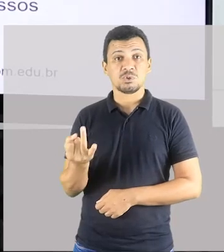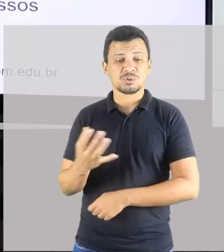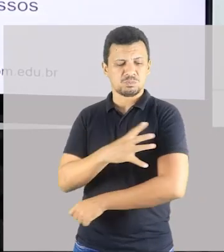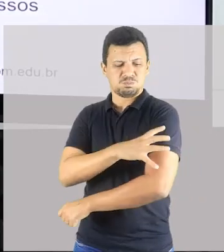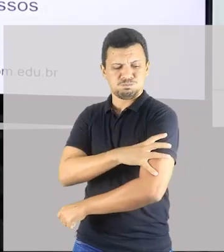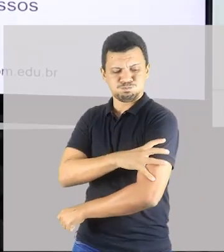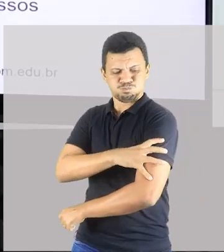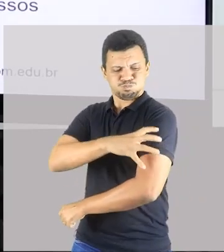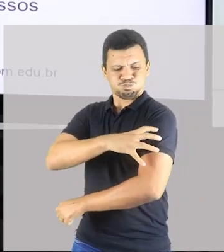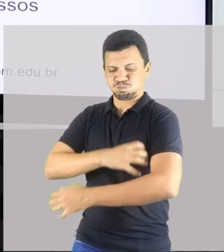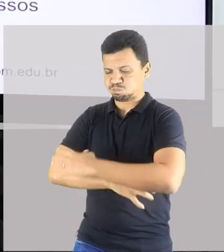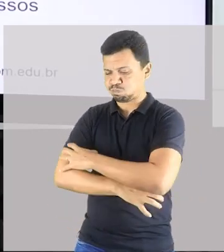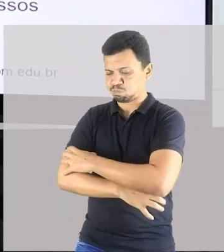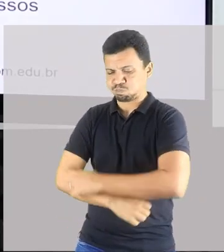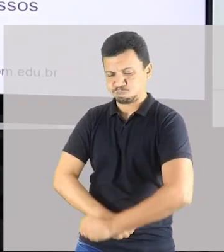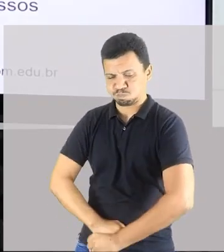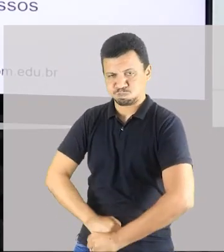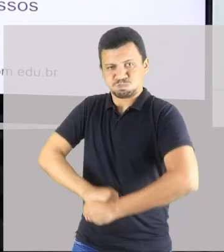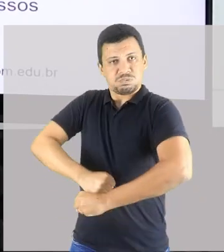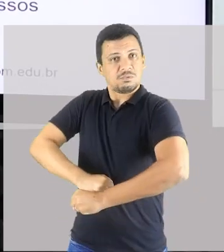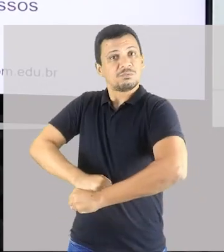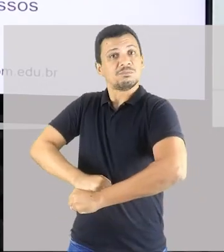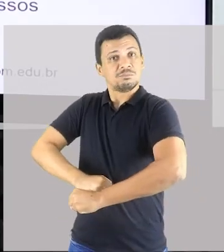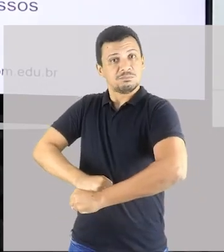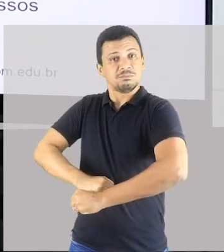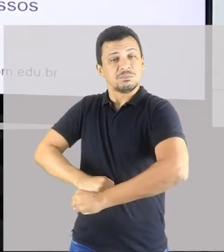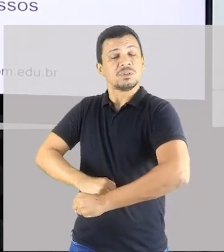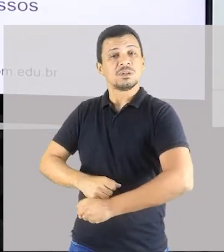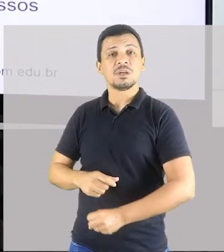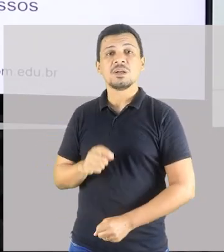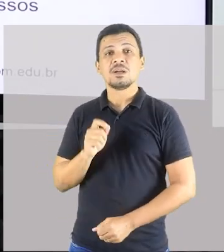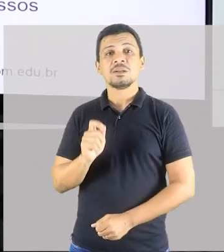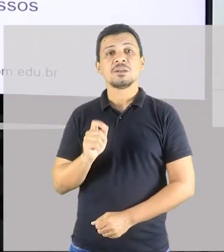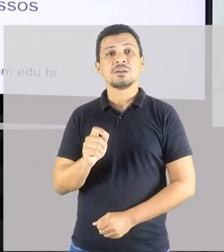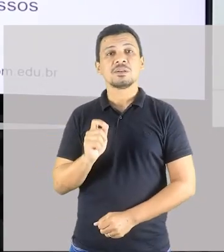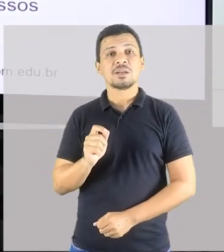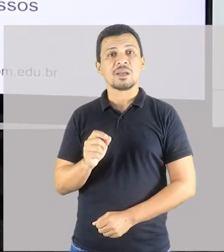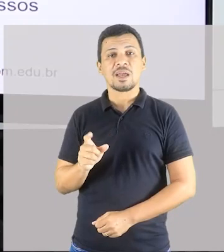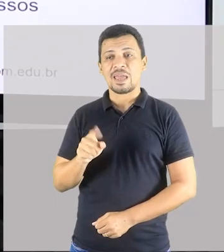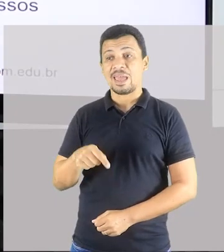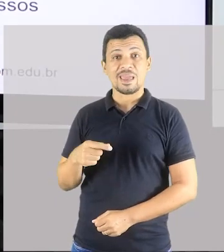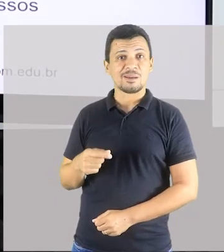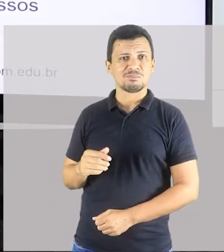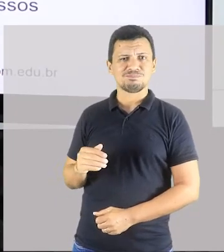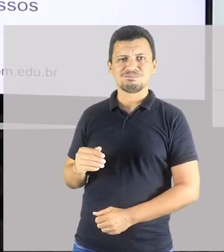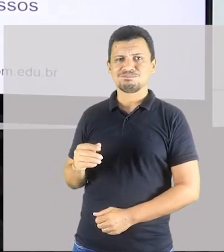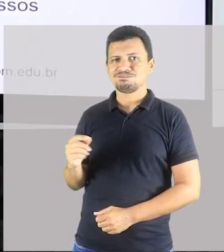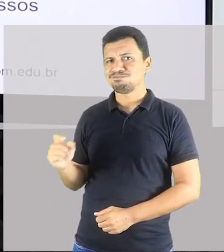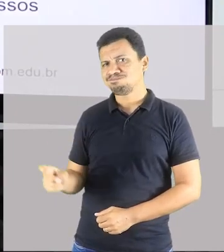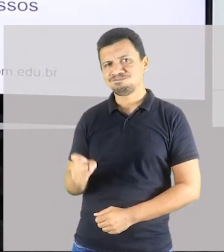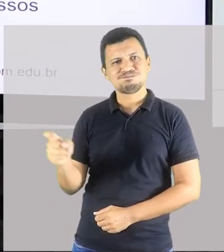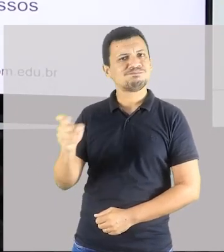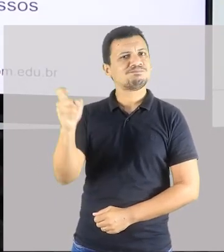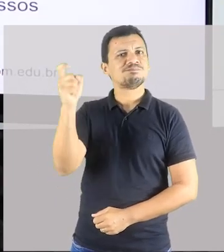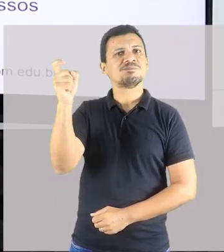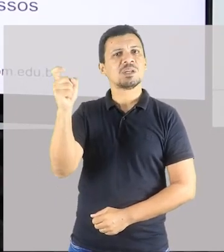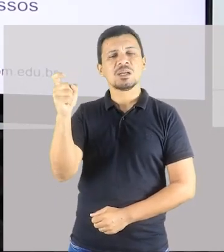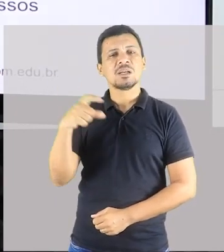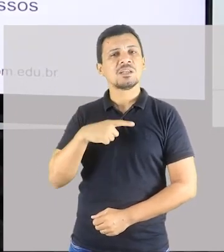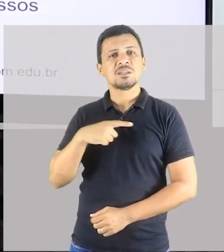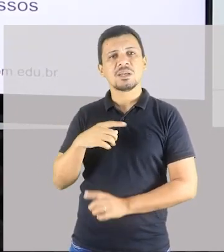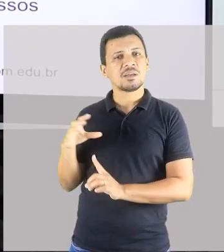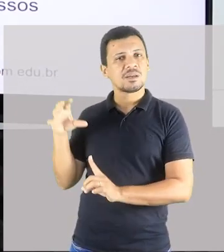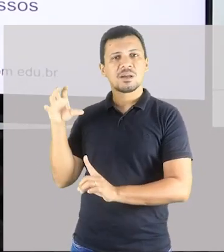muscular, dentre outros, né? Anabólicos vem de crescimentos, né? A gente tem lá dentro do metabolismo a